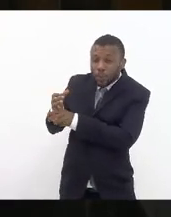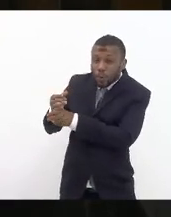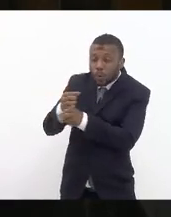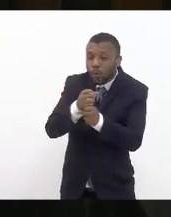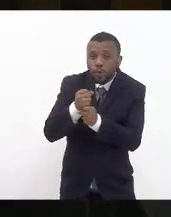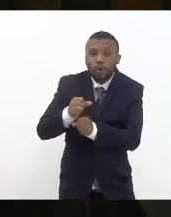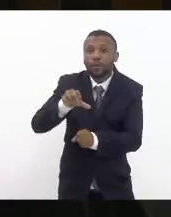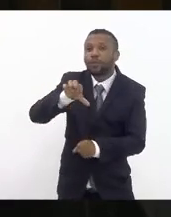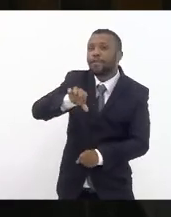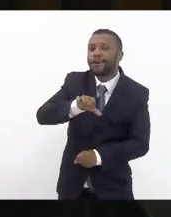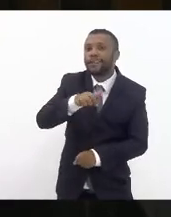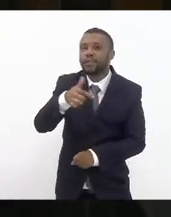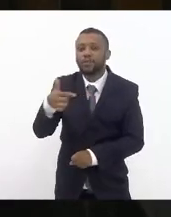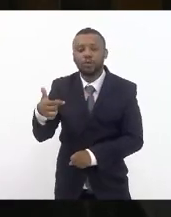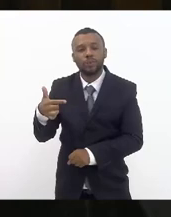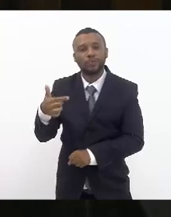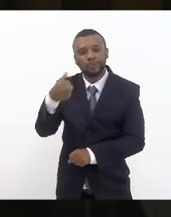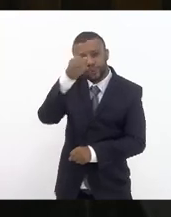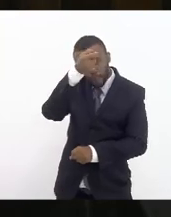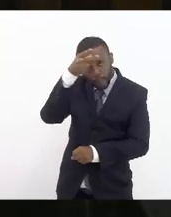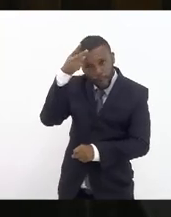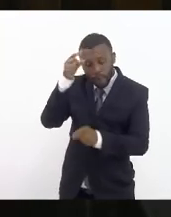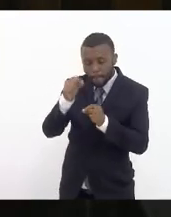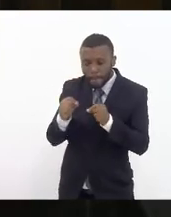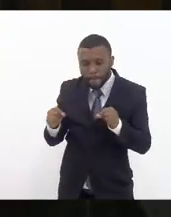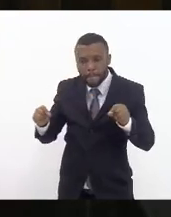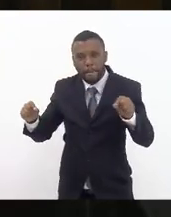92 municípios. Concedo a parte ao deputado